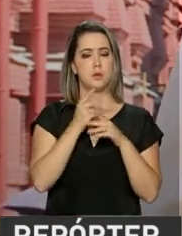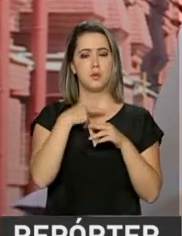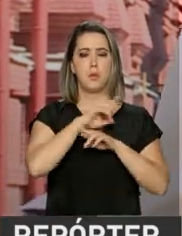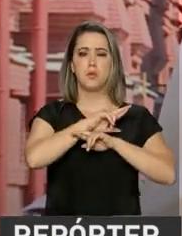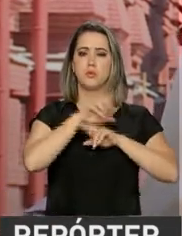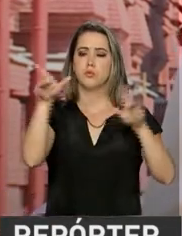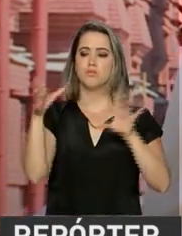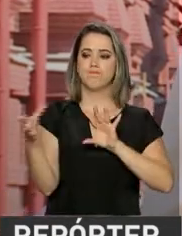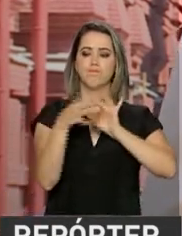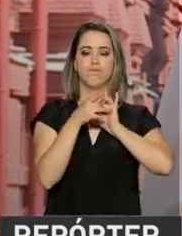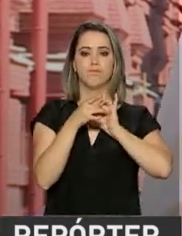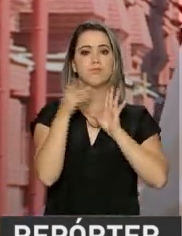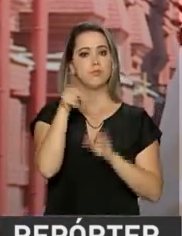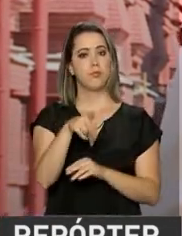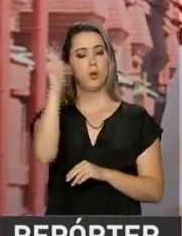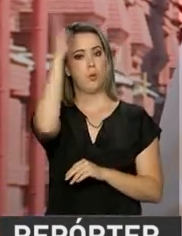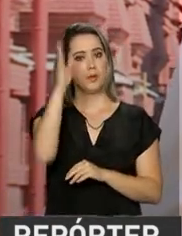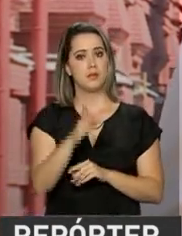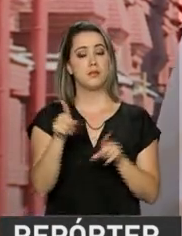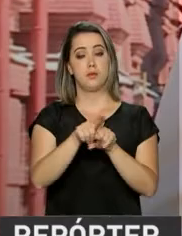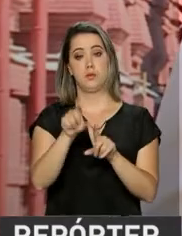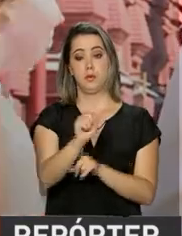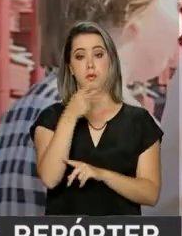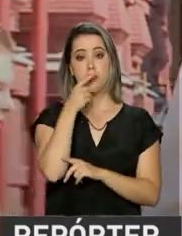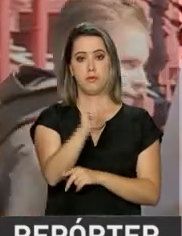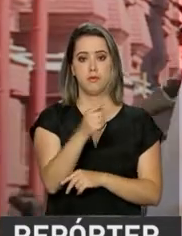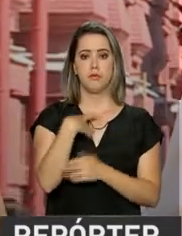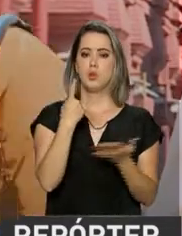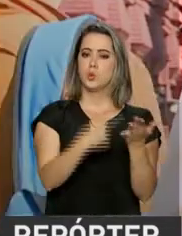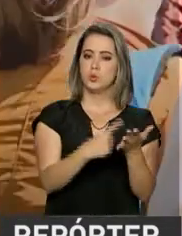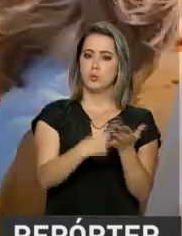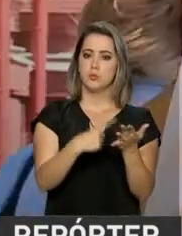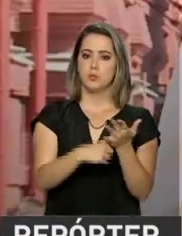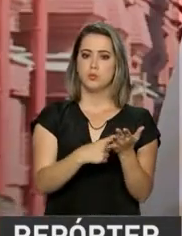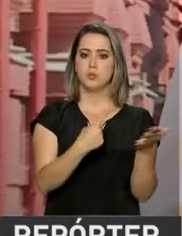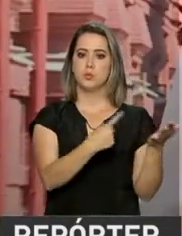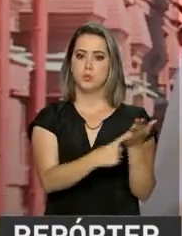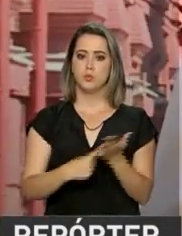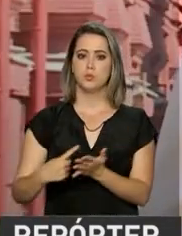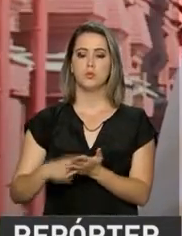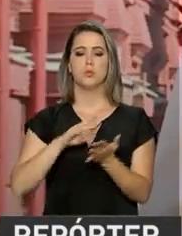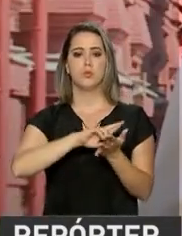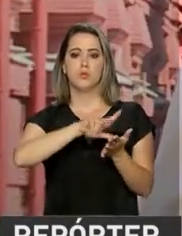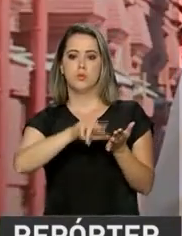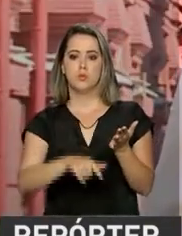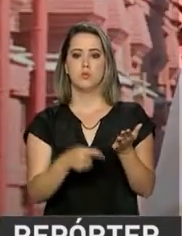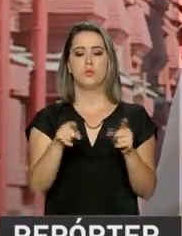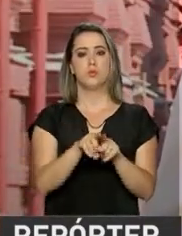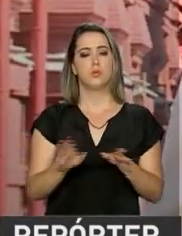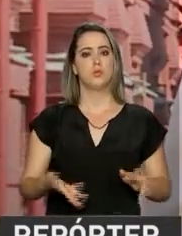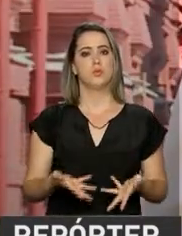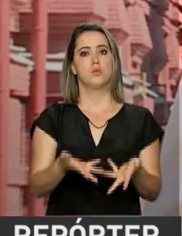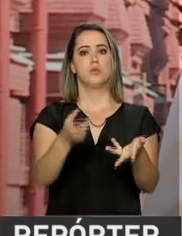multipolar. O presidente brasileiro também vai deixar uma mensagem de firme compromisso com a agenda de reformas que impulsionam a